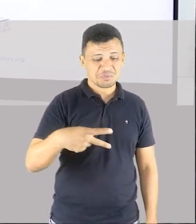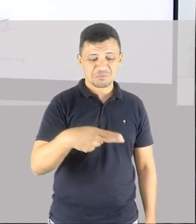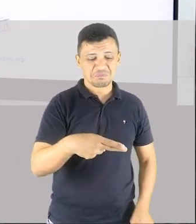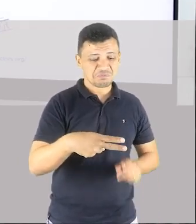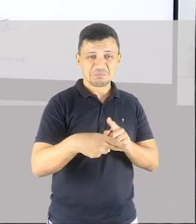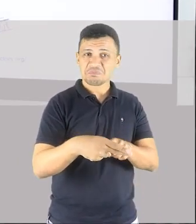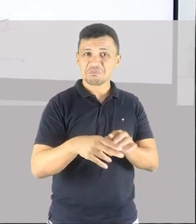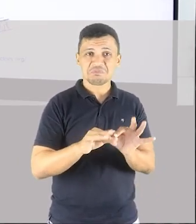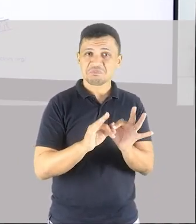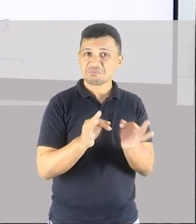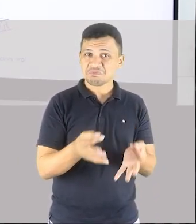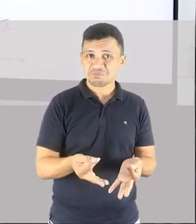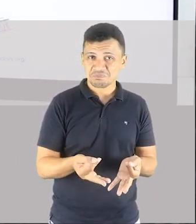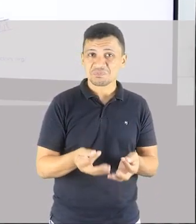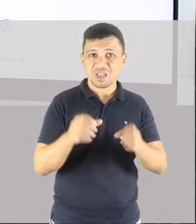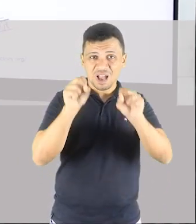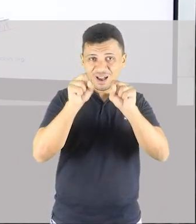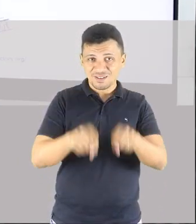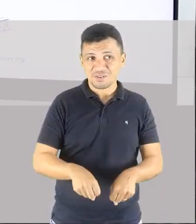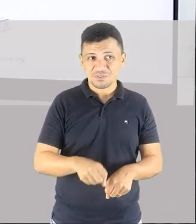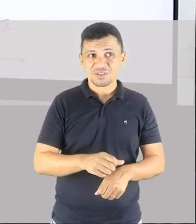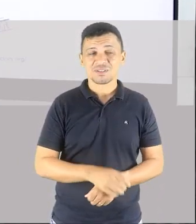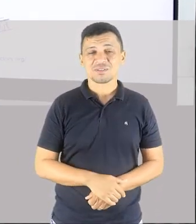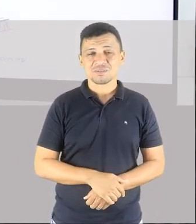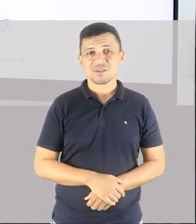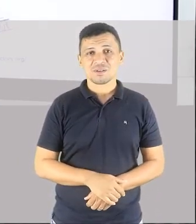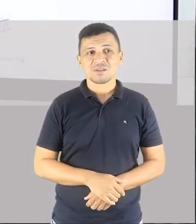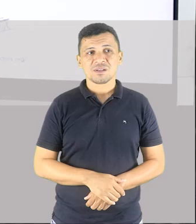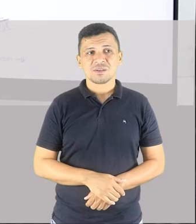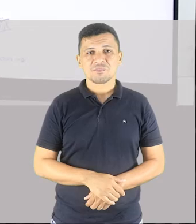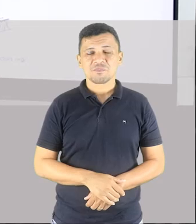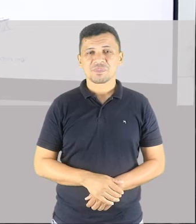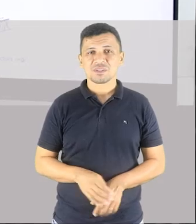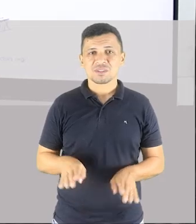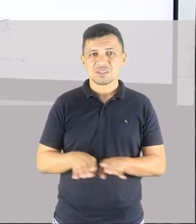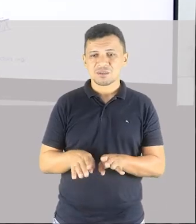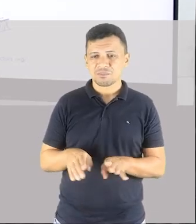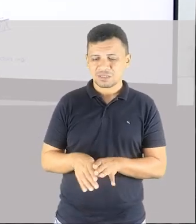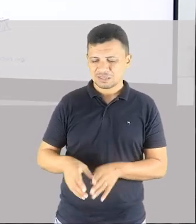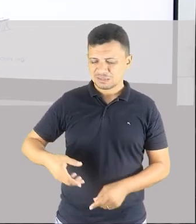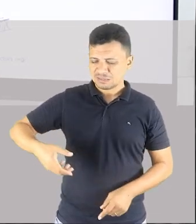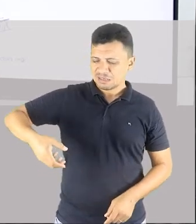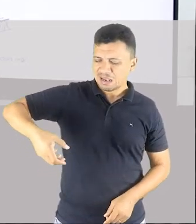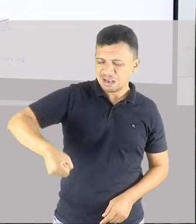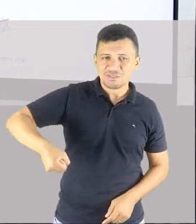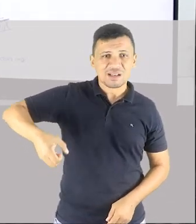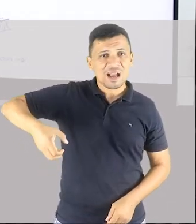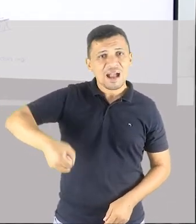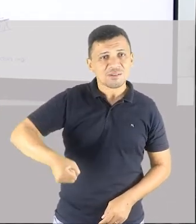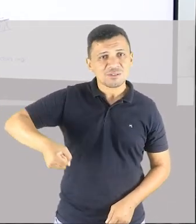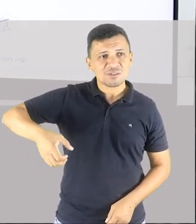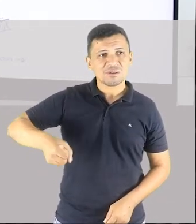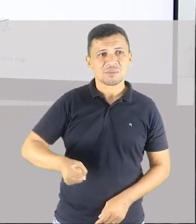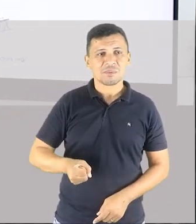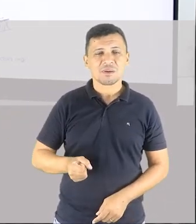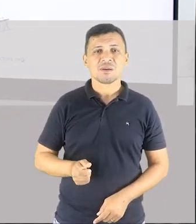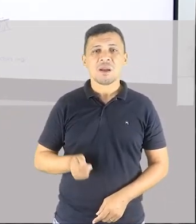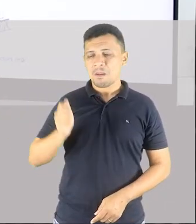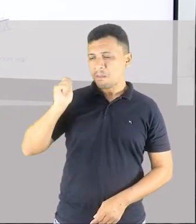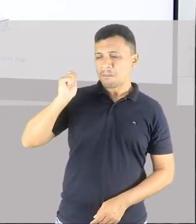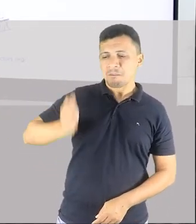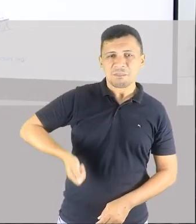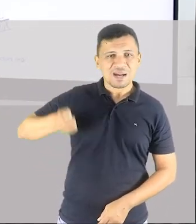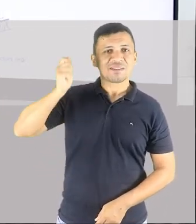máquina simples, que era uma alavanca. Mas tesoura é uma alavanca, alicate é uma alavanca, o martelo também é